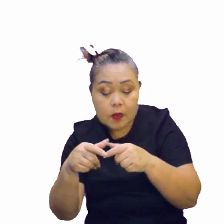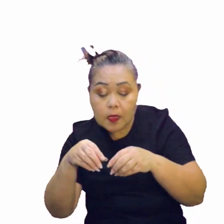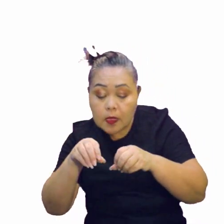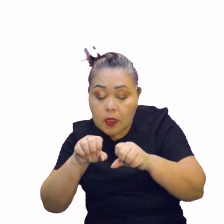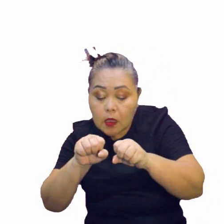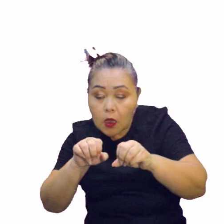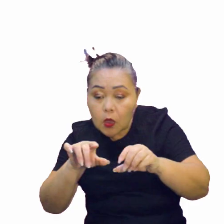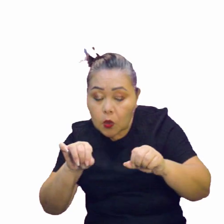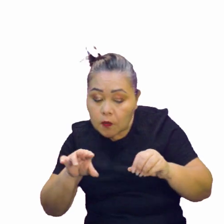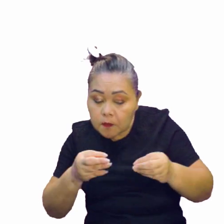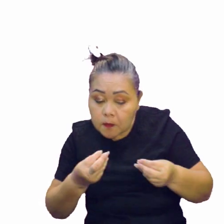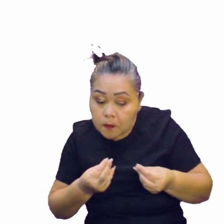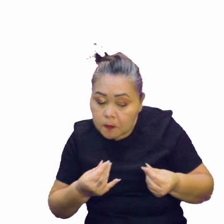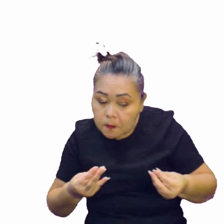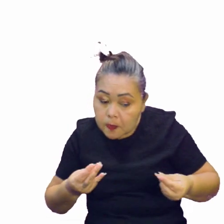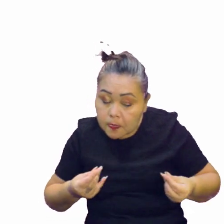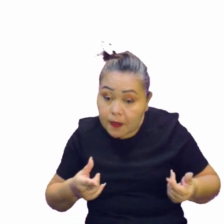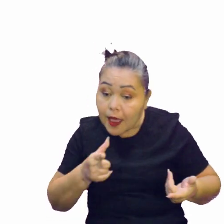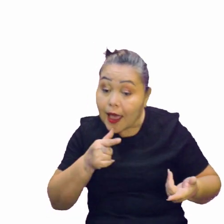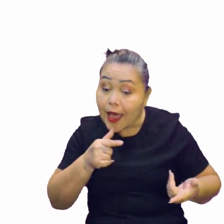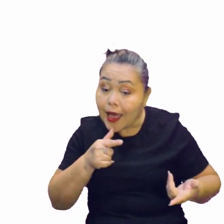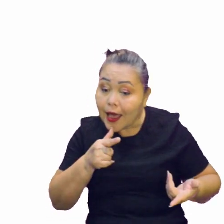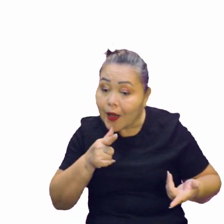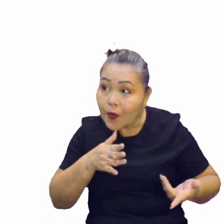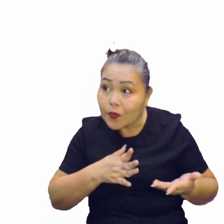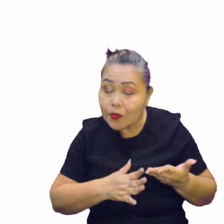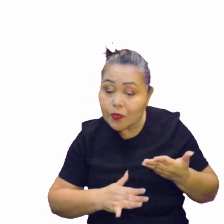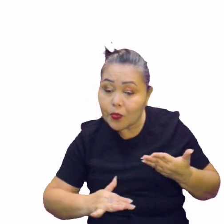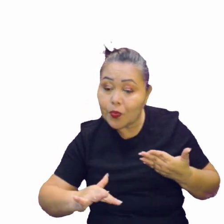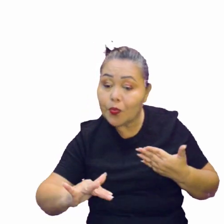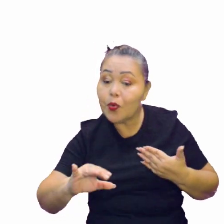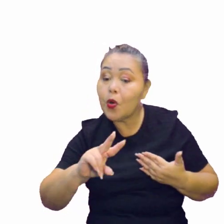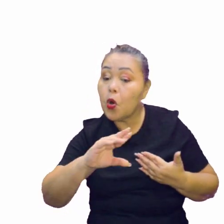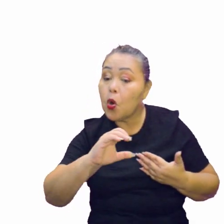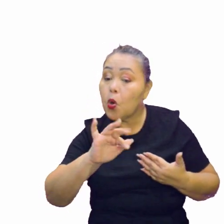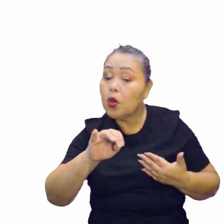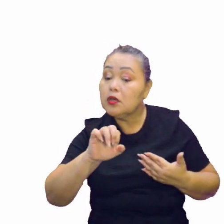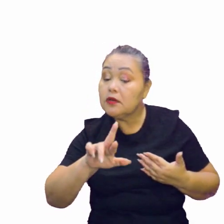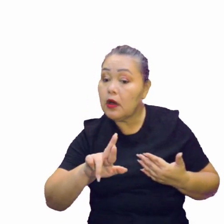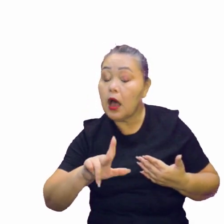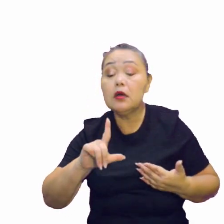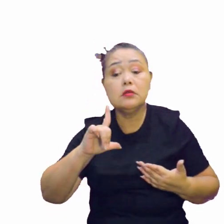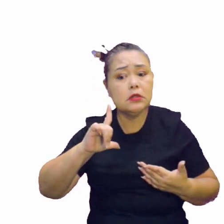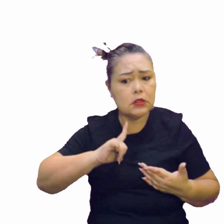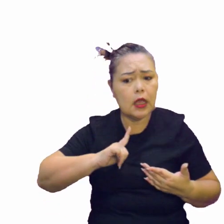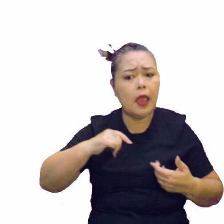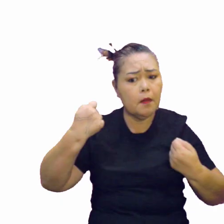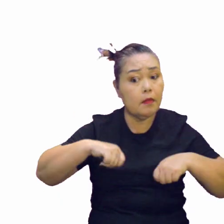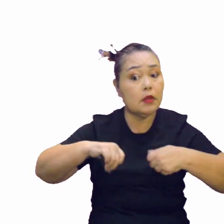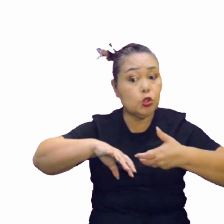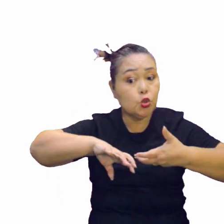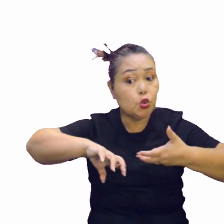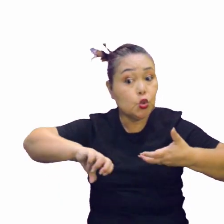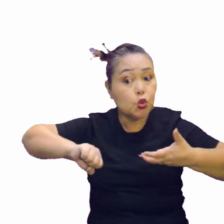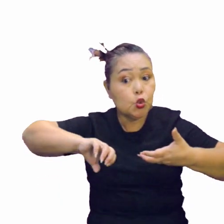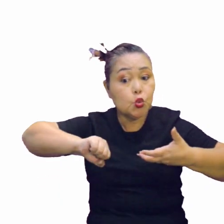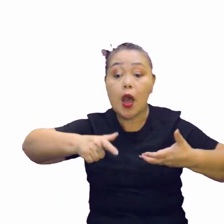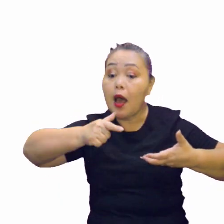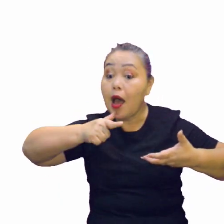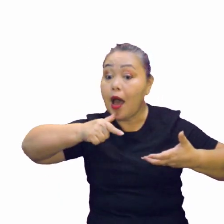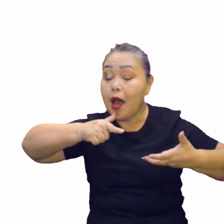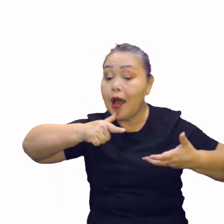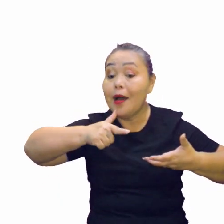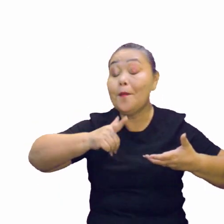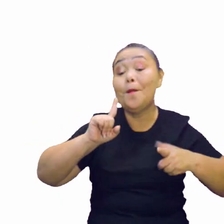disponibilidade hídrica. Porque uma cultivar, ela tem determinada necessidade. Mas já a planta,